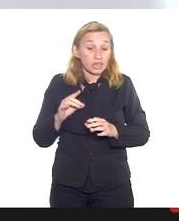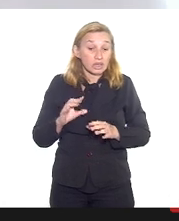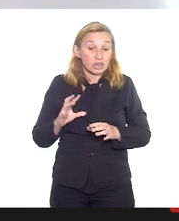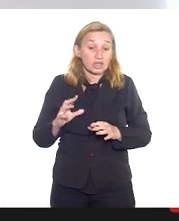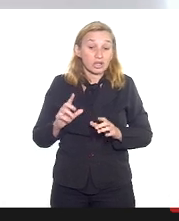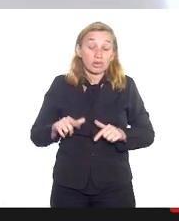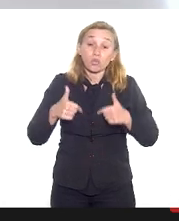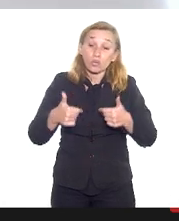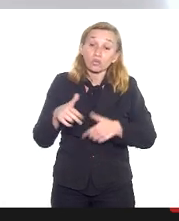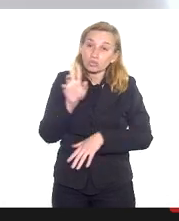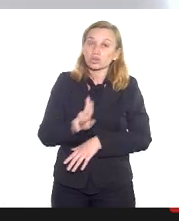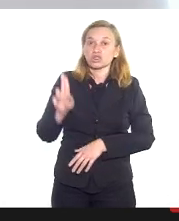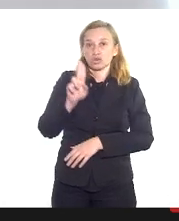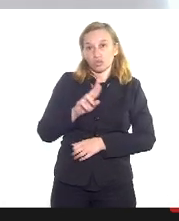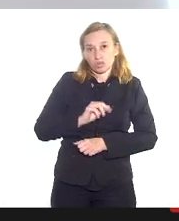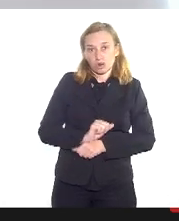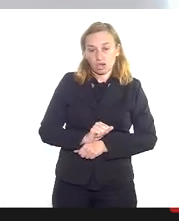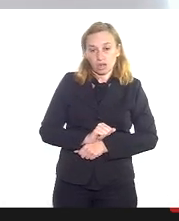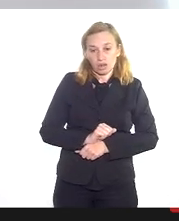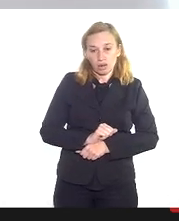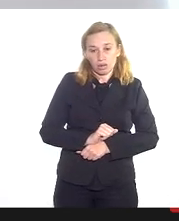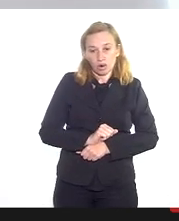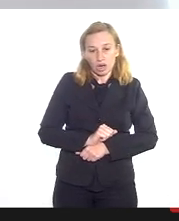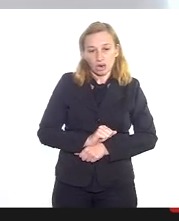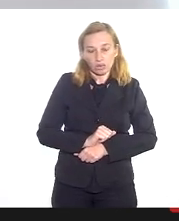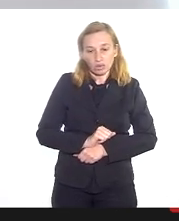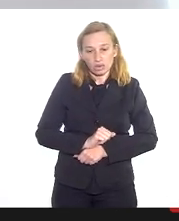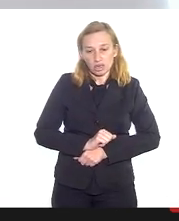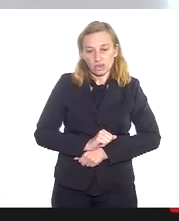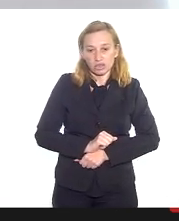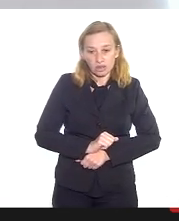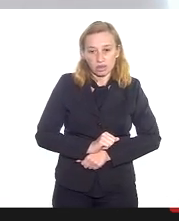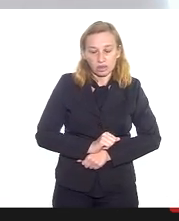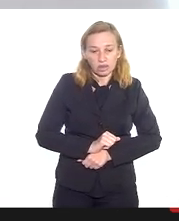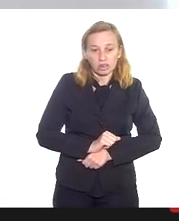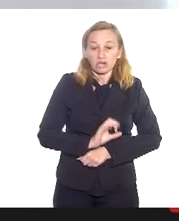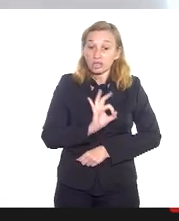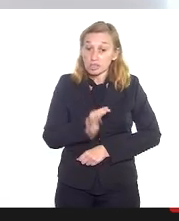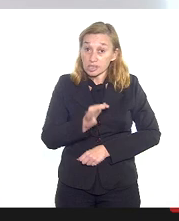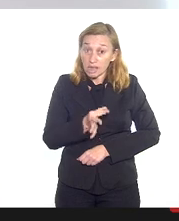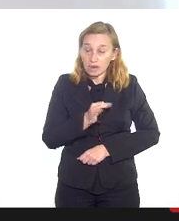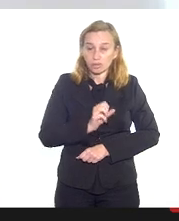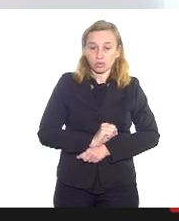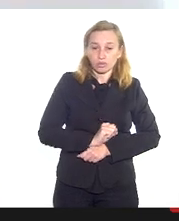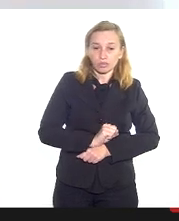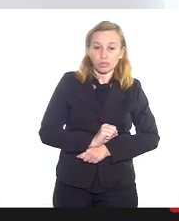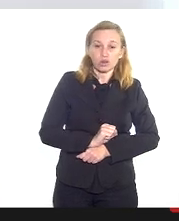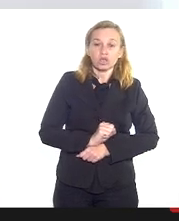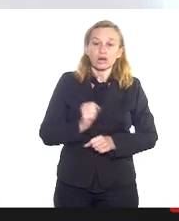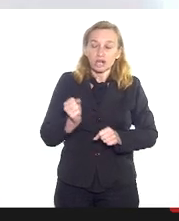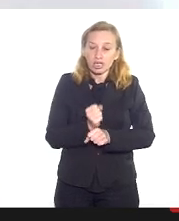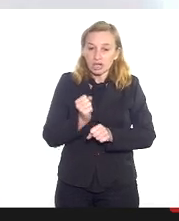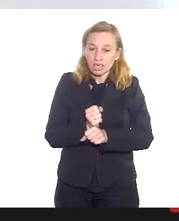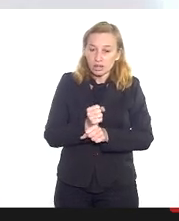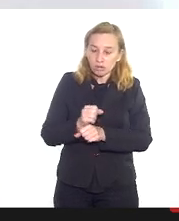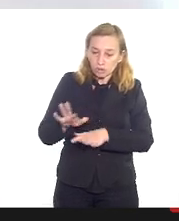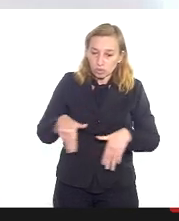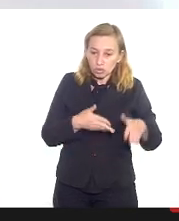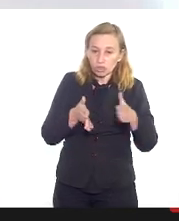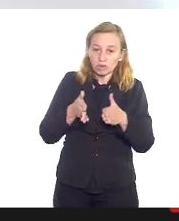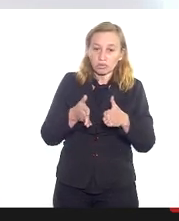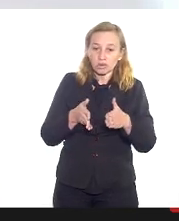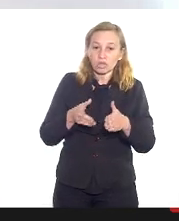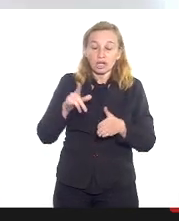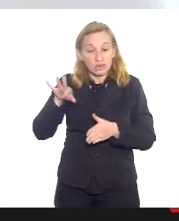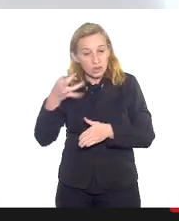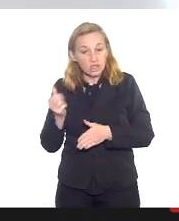efetivamente utilizado. Né? Mas ele seja utilizado de forma correta, né? A gente conseguir construir esse caminho e o CIRA poder